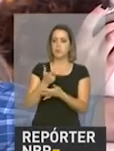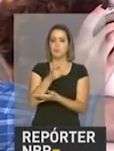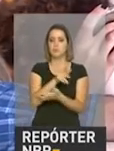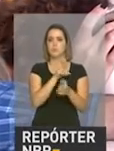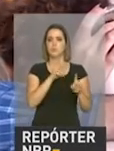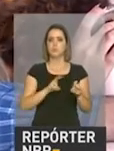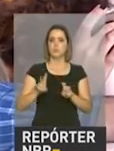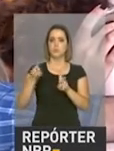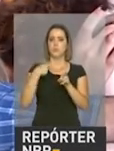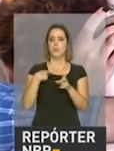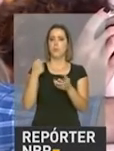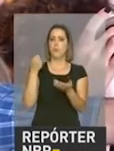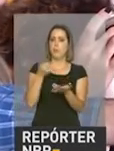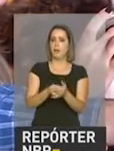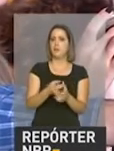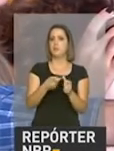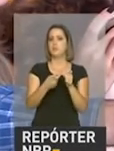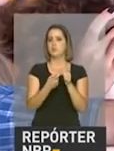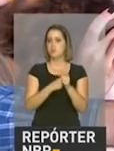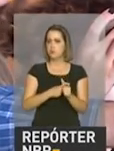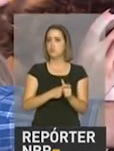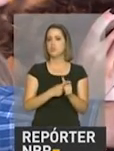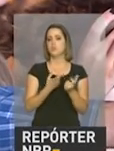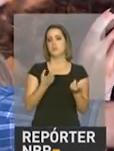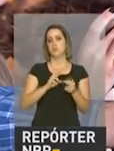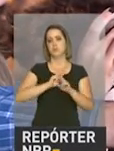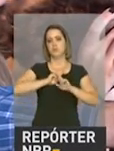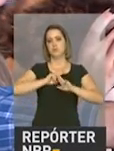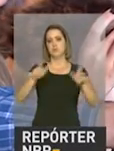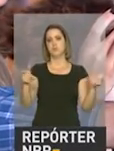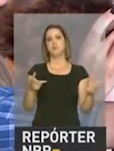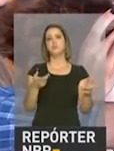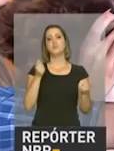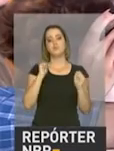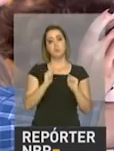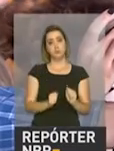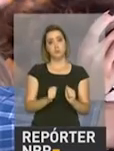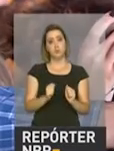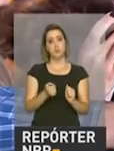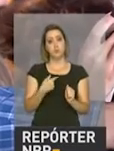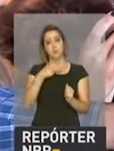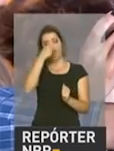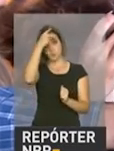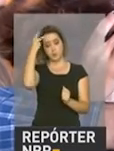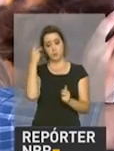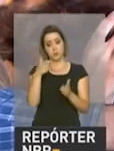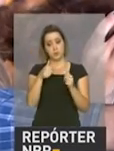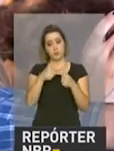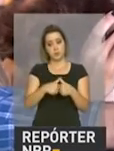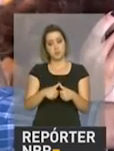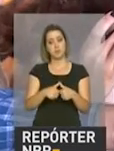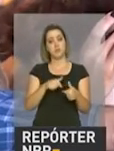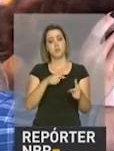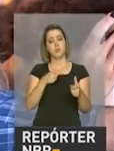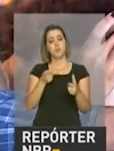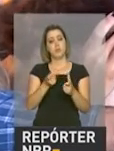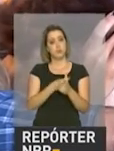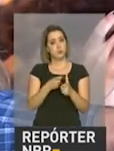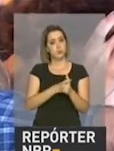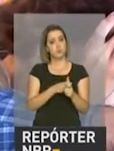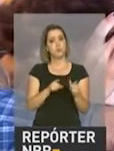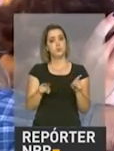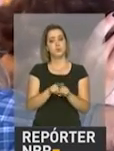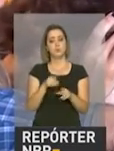questões de liquidação de dívida, amortização de dívida, regularização de inadimplência dos trabalhadores e também